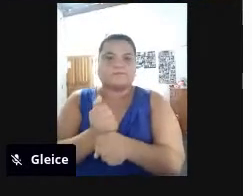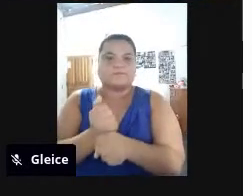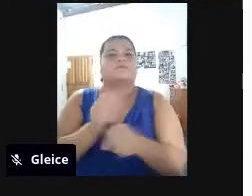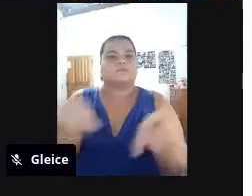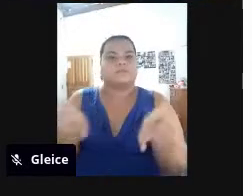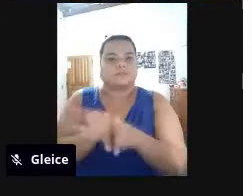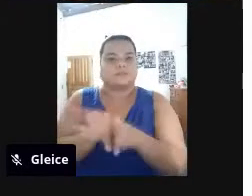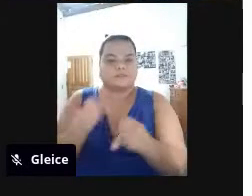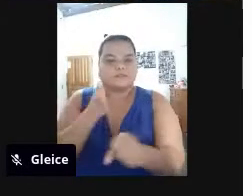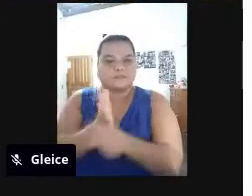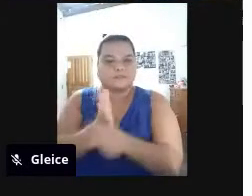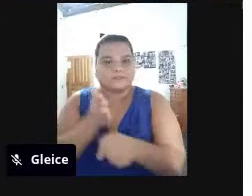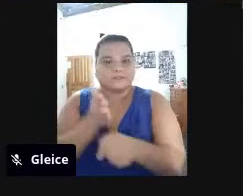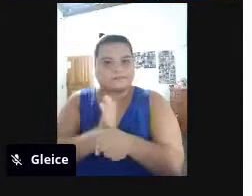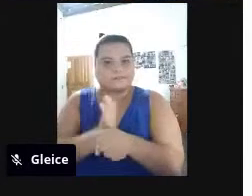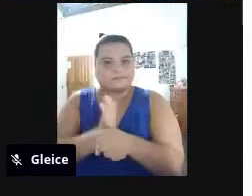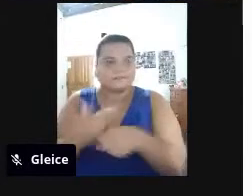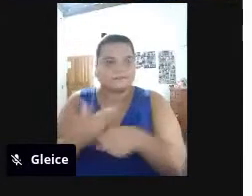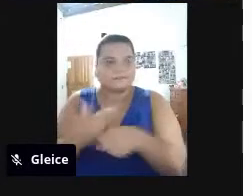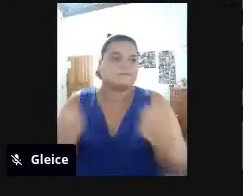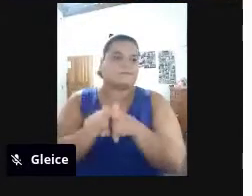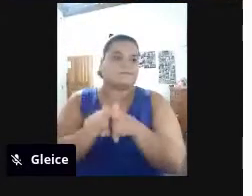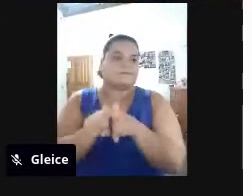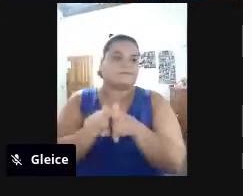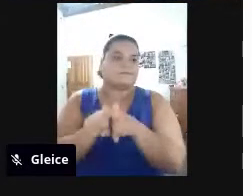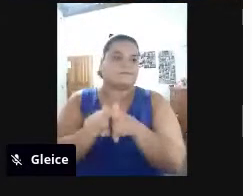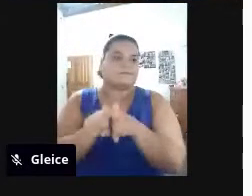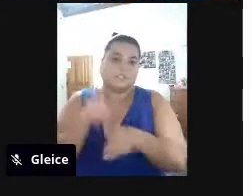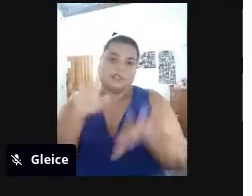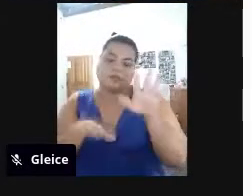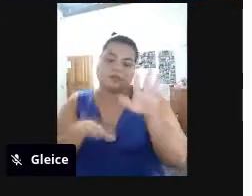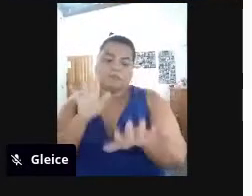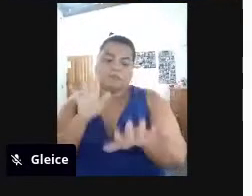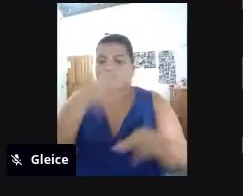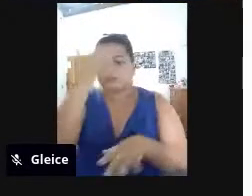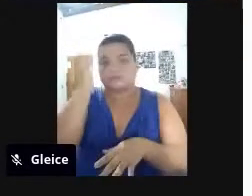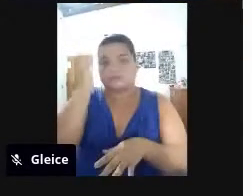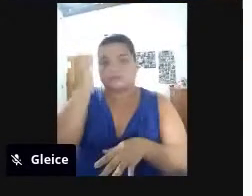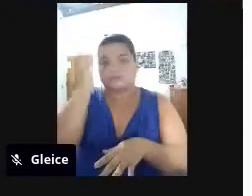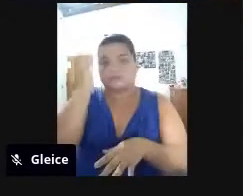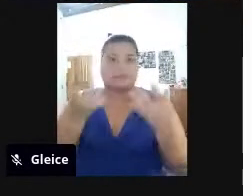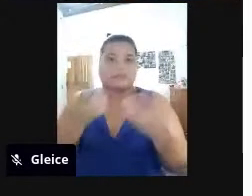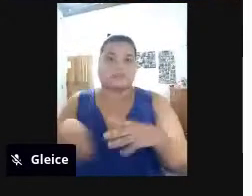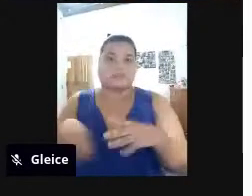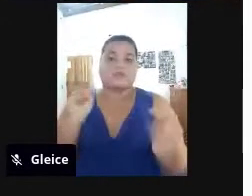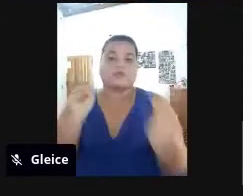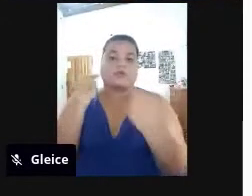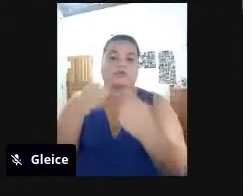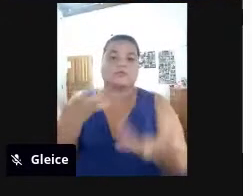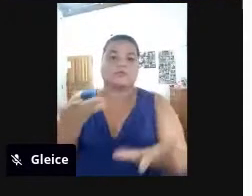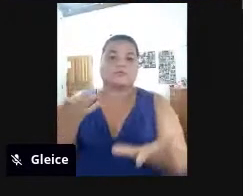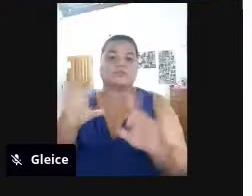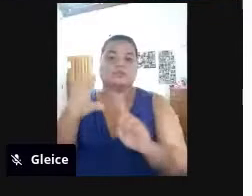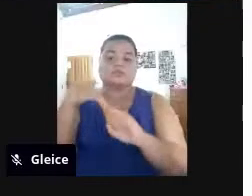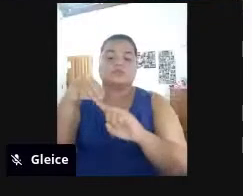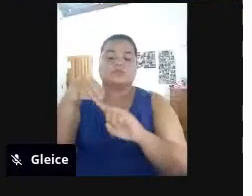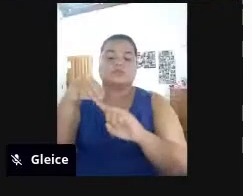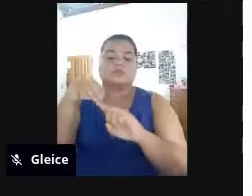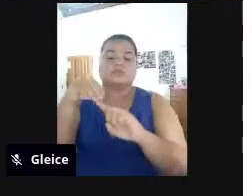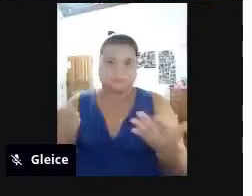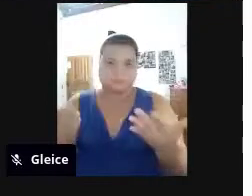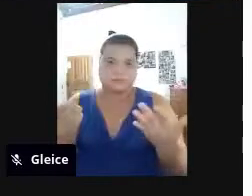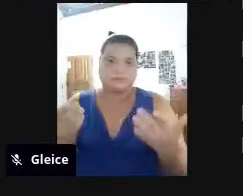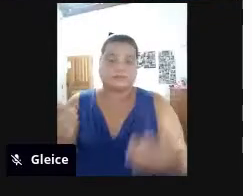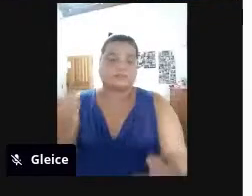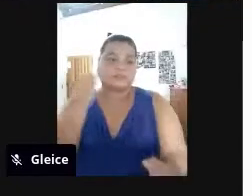depender do atleta. Então, assim, o que ele está acostumado, a gente pode testando essas opções também. E, claro, temos também